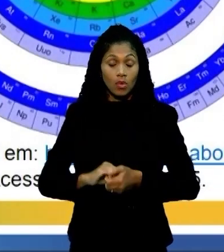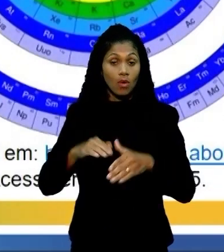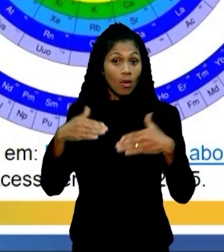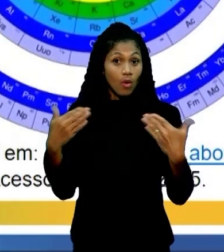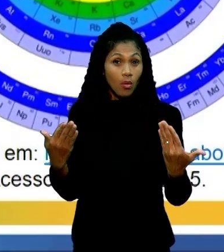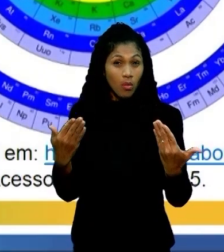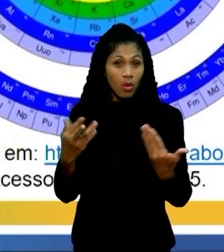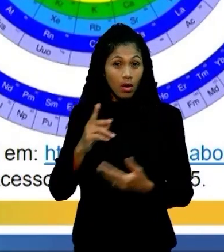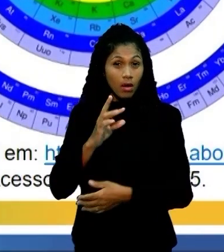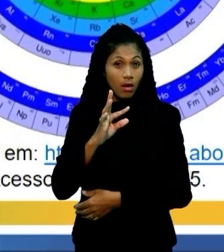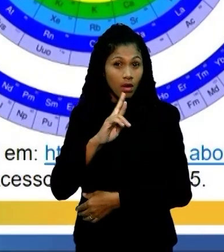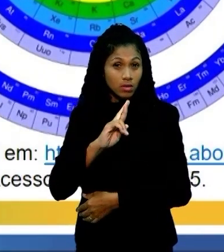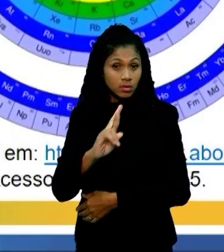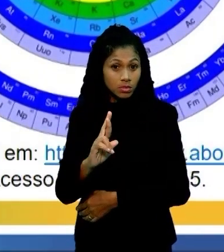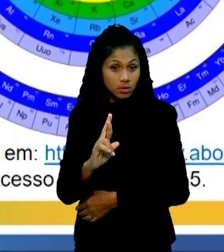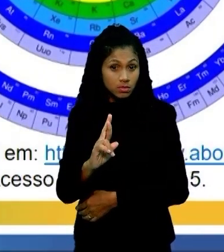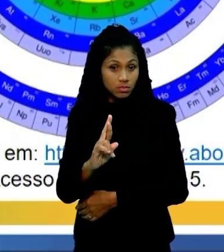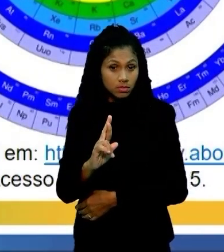questão?